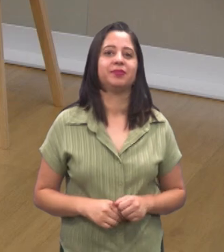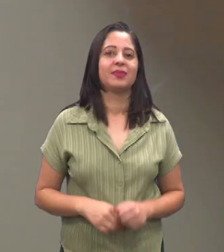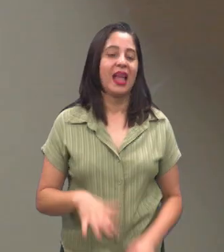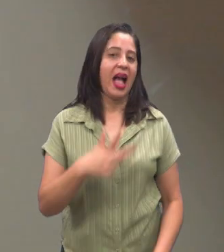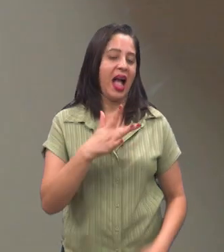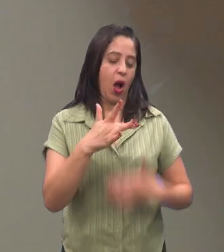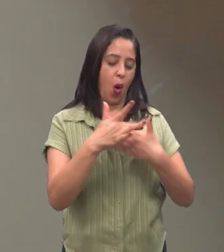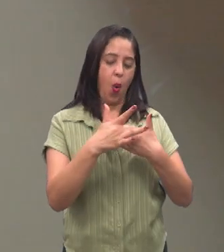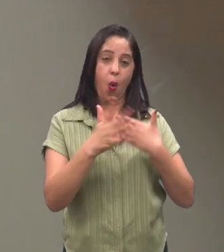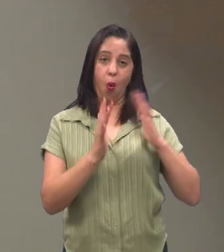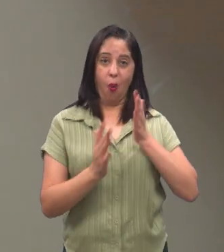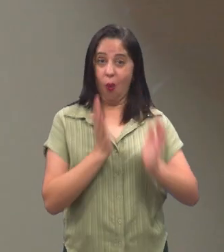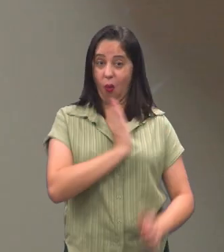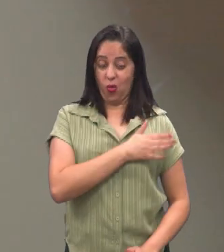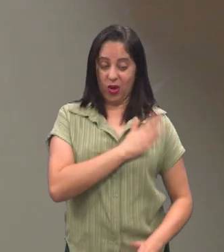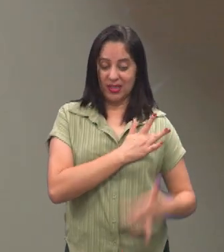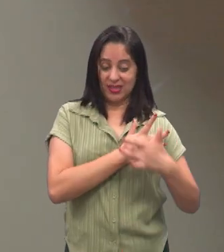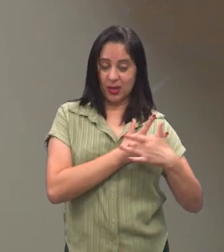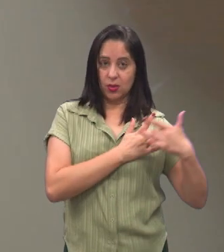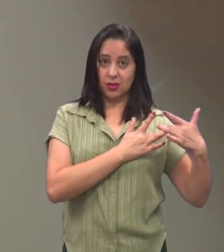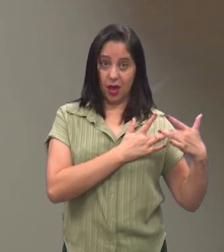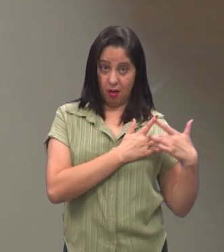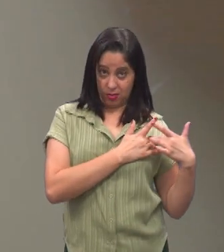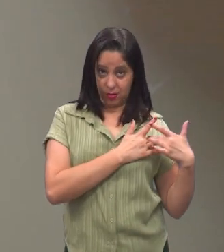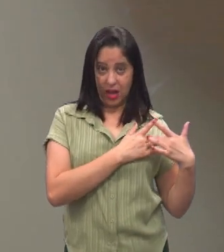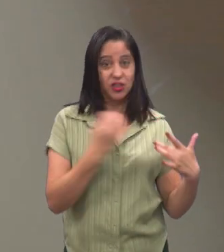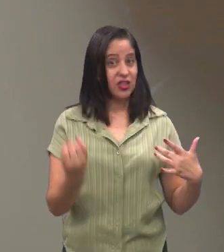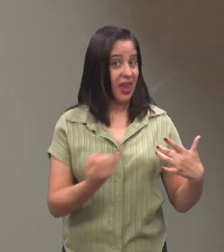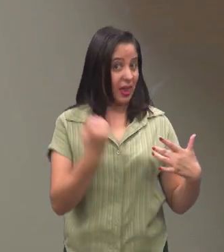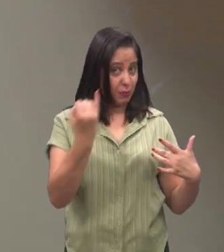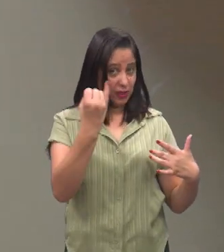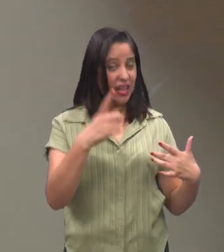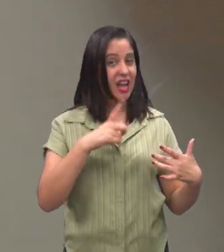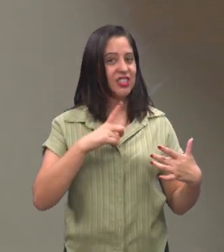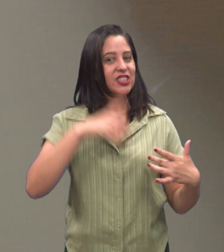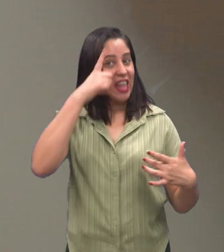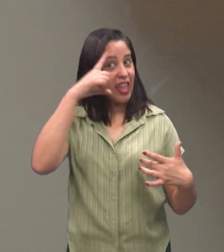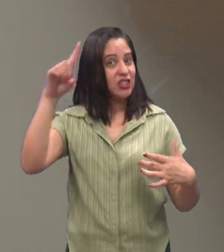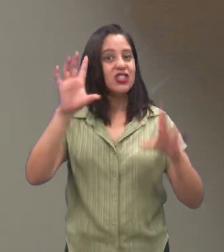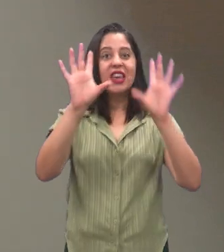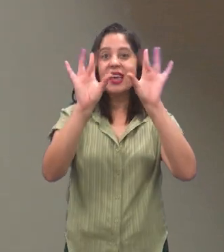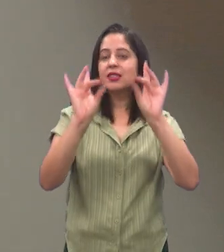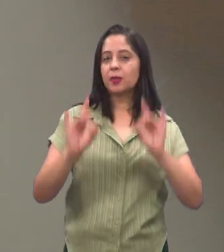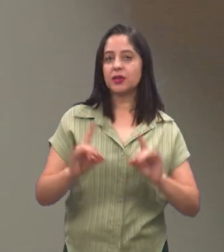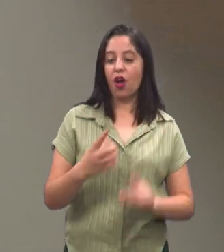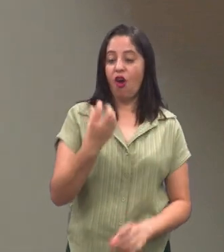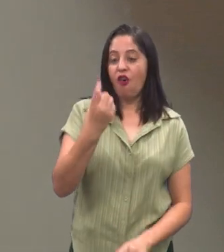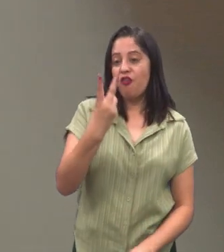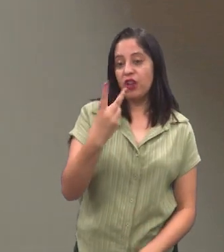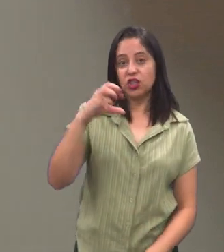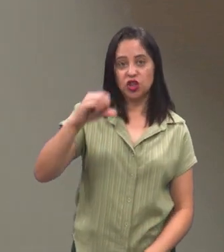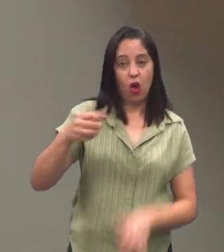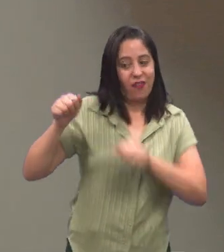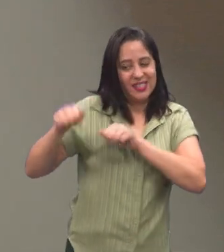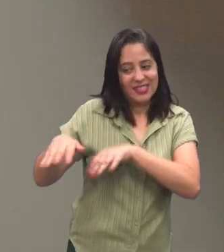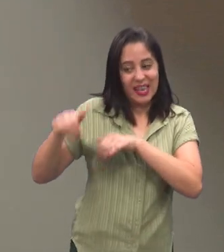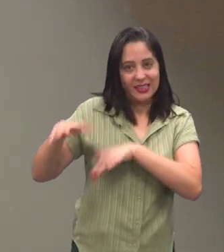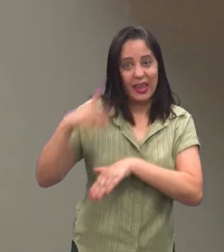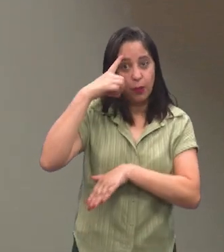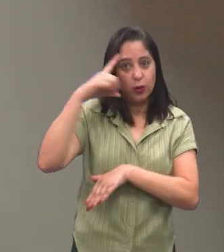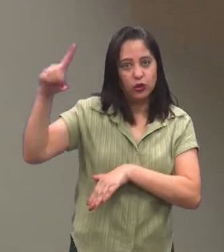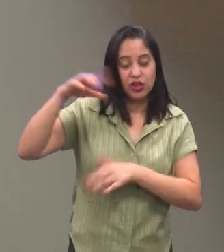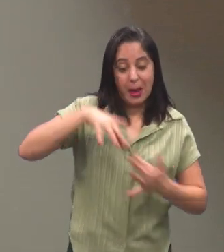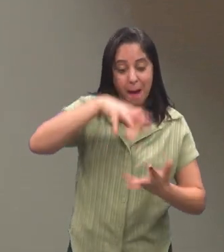só, a saúde do coração é tão importante que conta inclusive com algumas datas no calendário. 29 de setembro é o